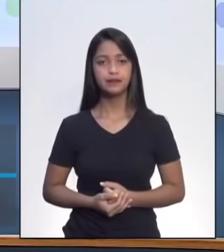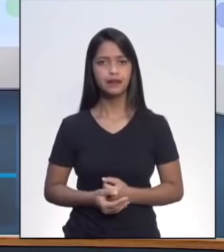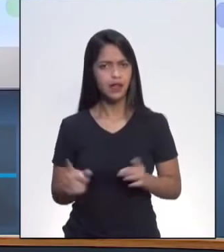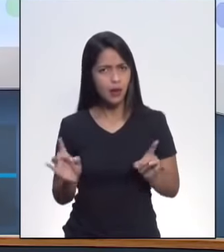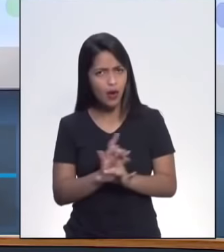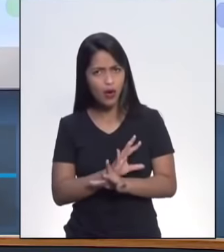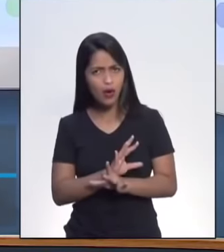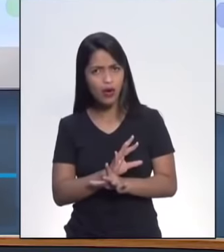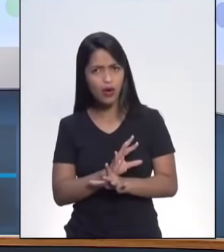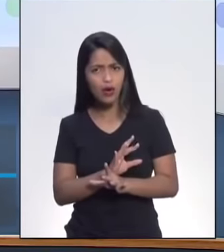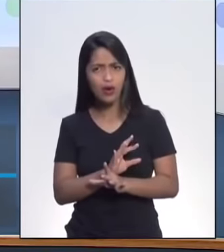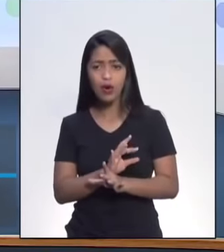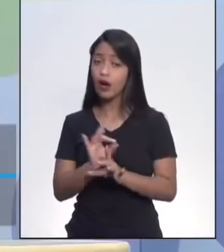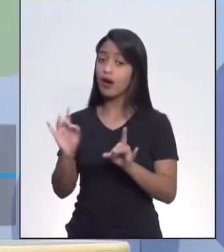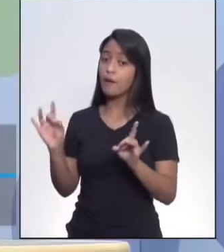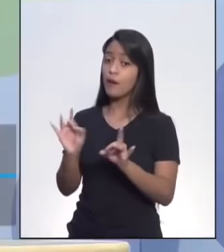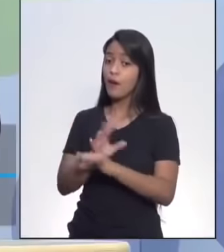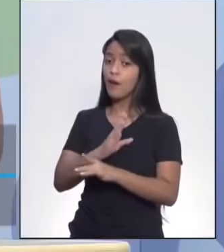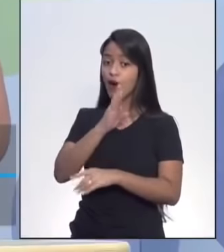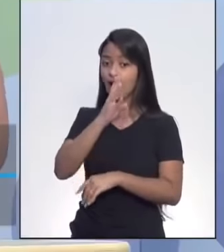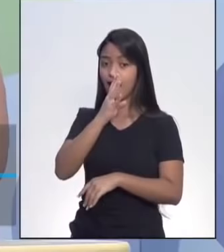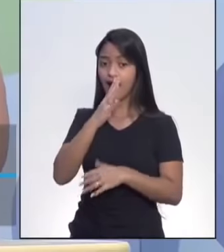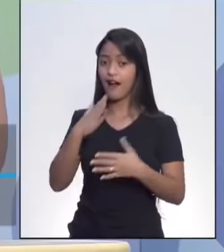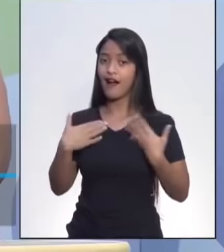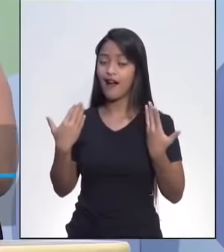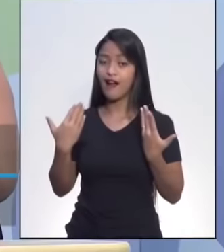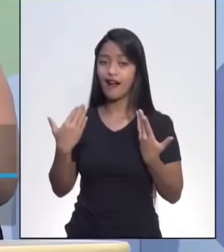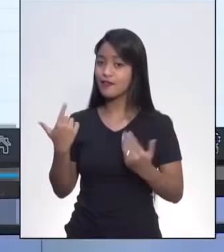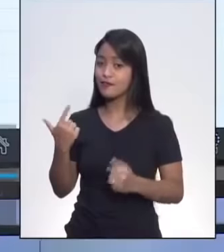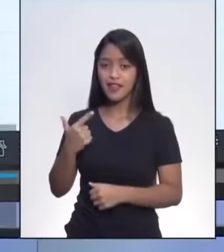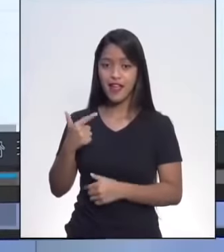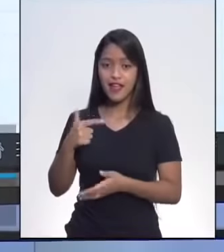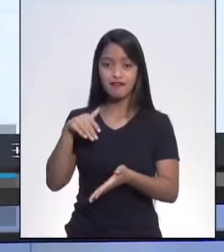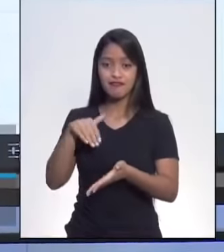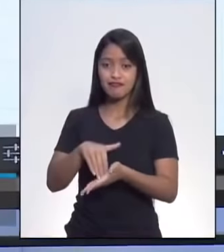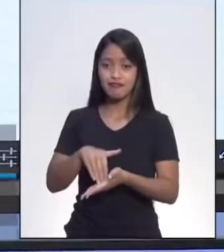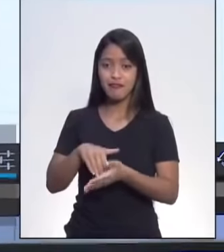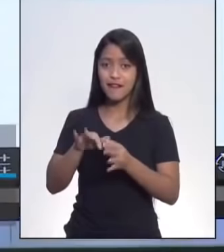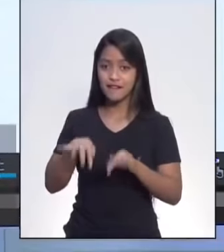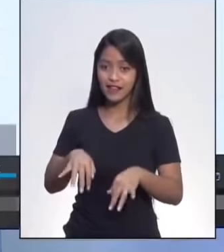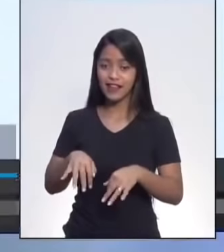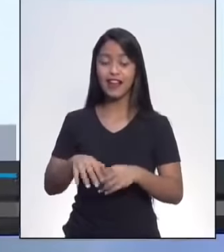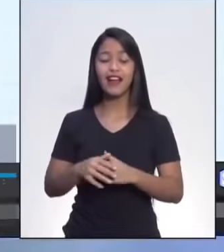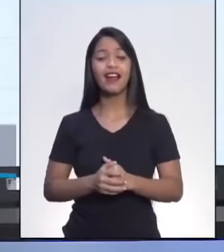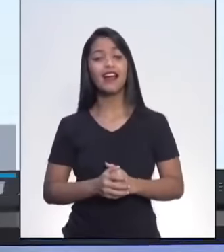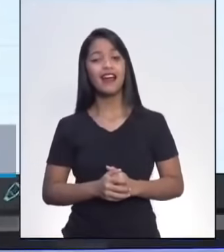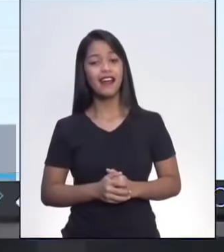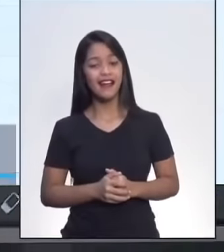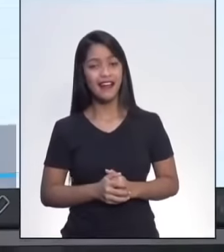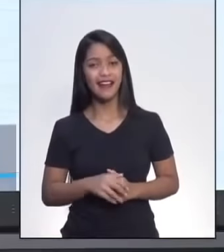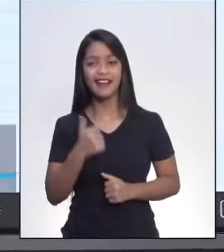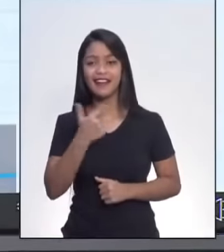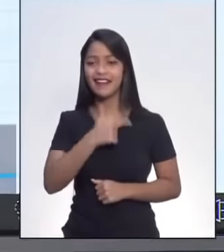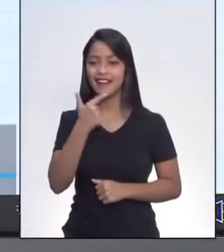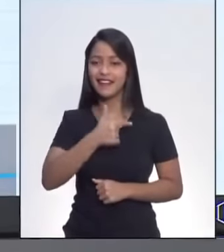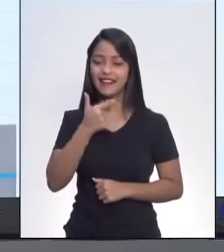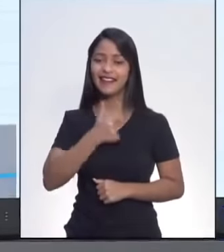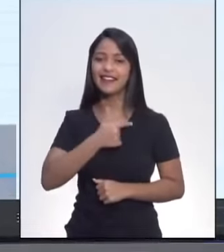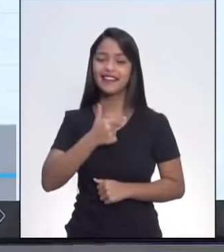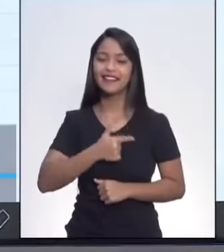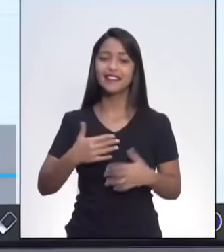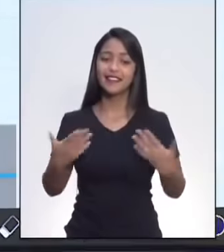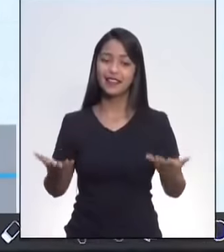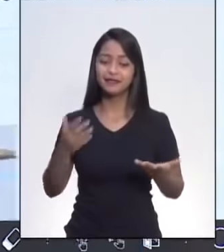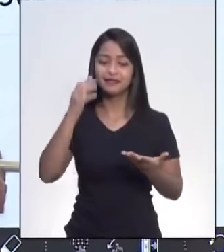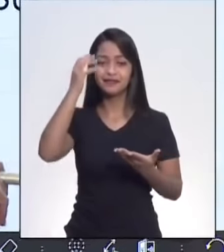Acabou? Acabou! Ah, já Não foi? tem próximo! Não tem próximo? Então vamos comentar. Vamos comentar. Olha